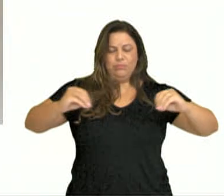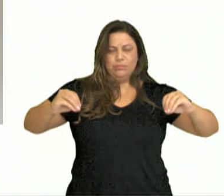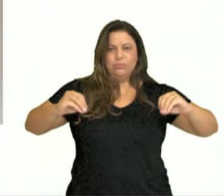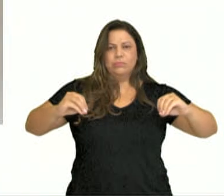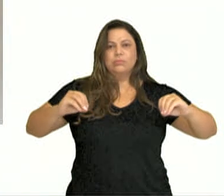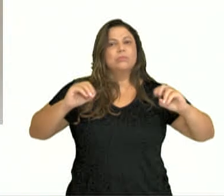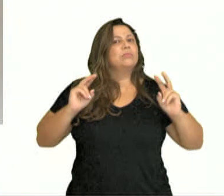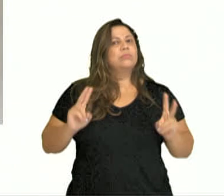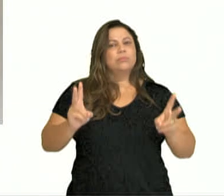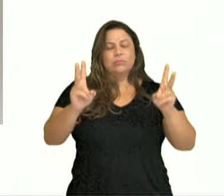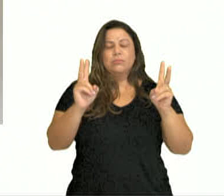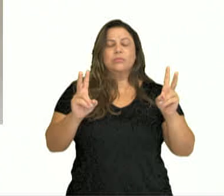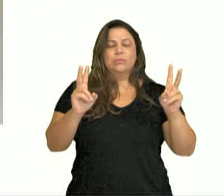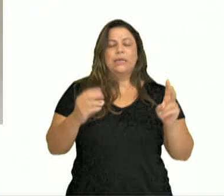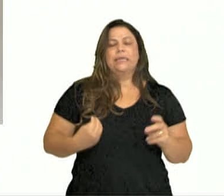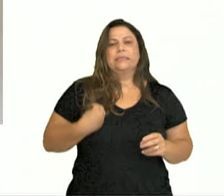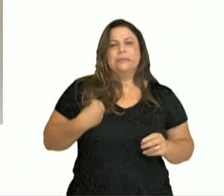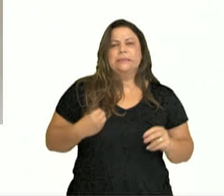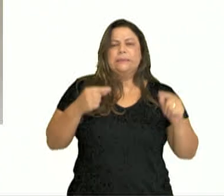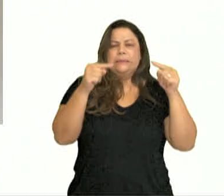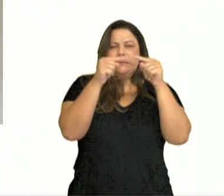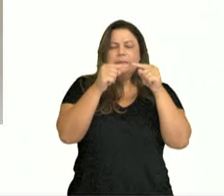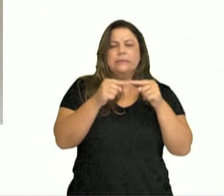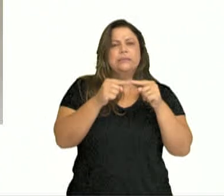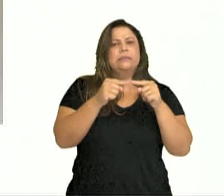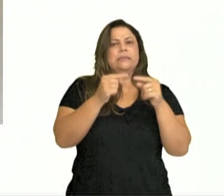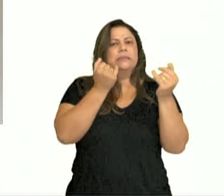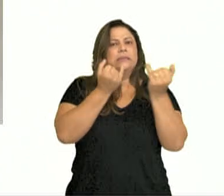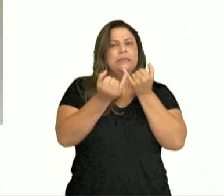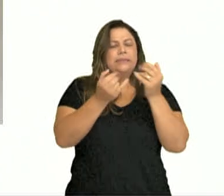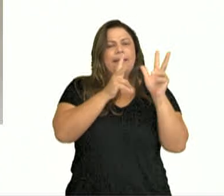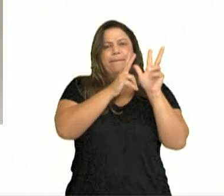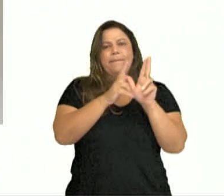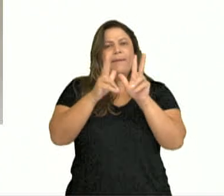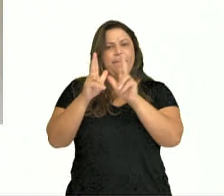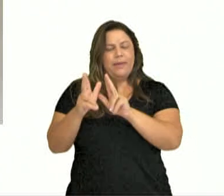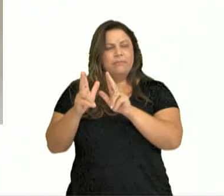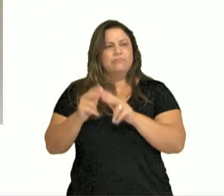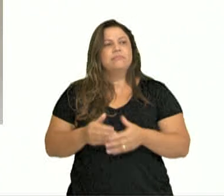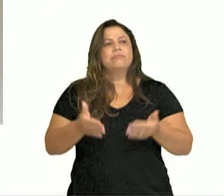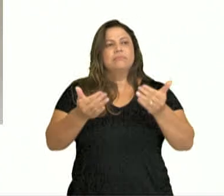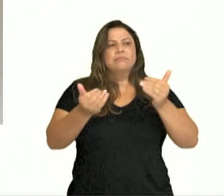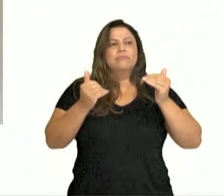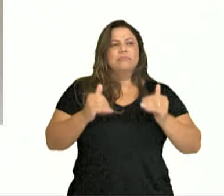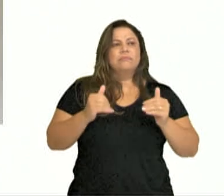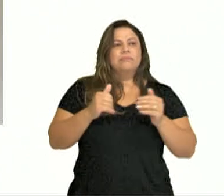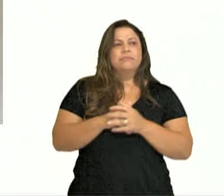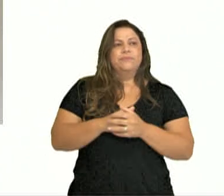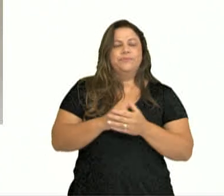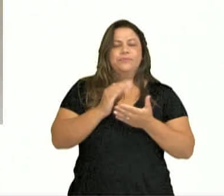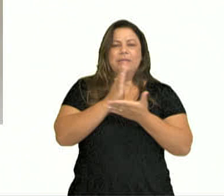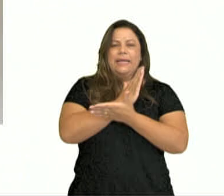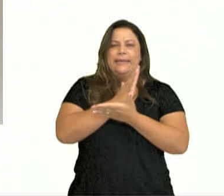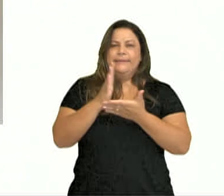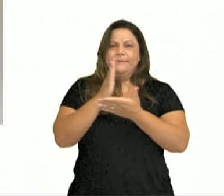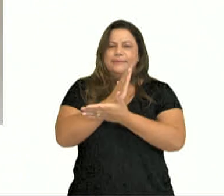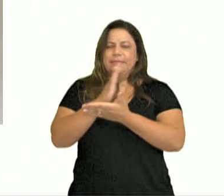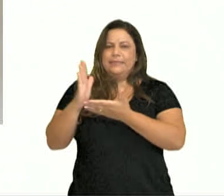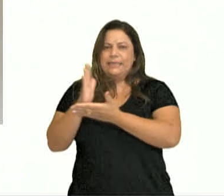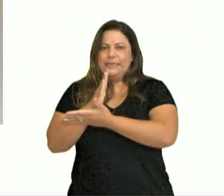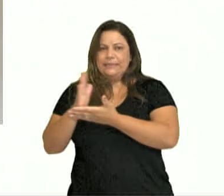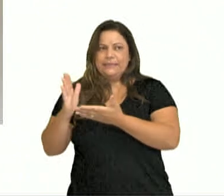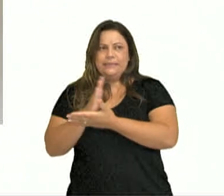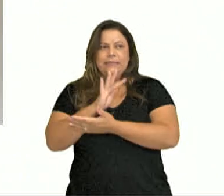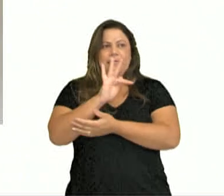originando seres então exatamente idênticos à original. E a fragmentação acontece com as